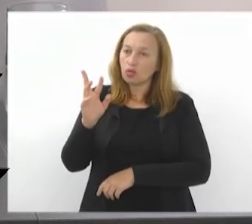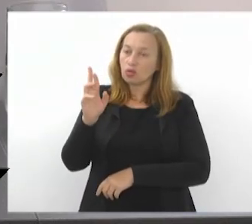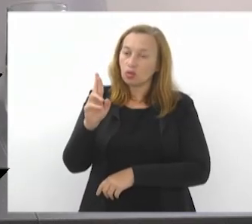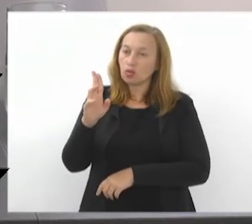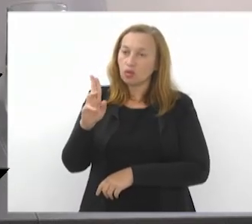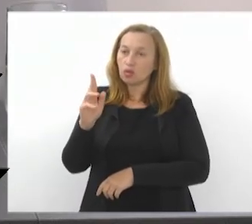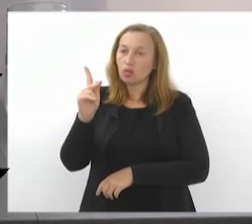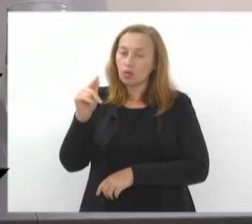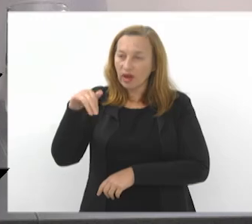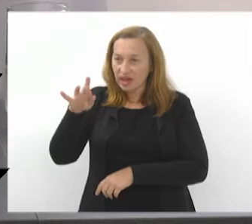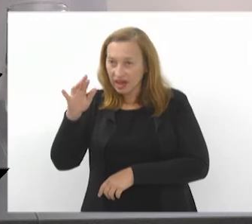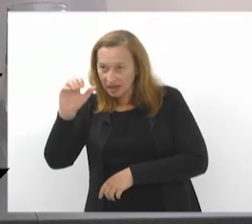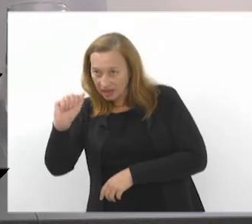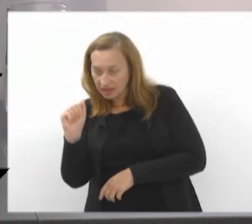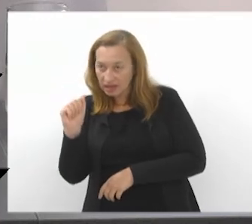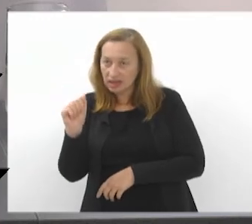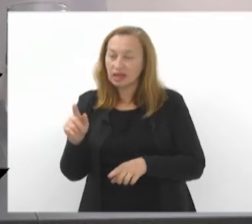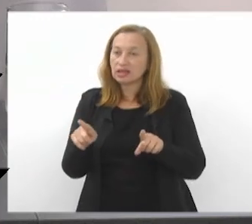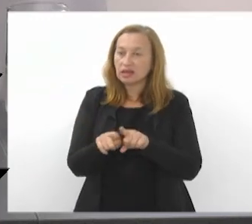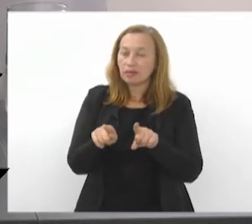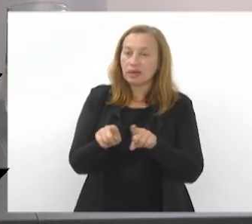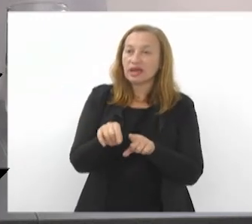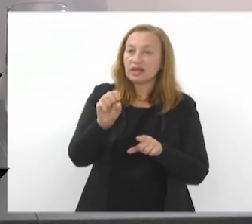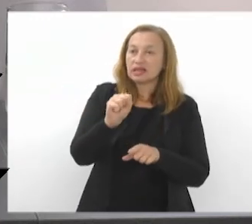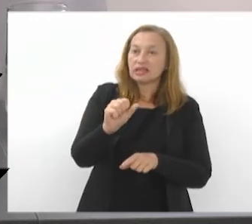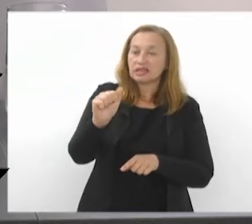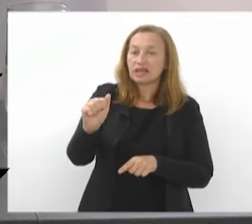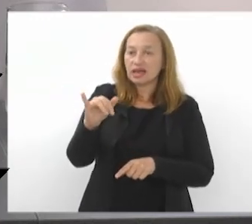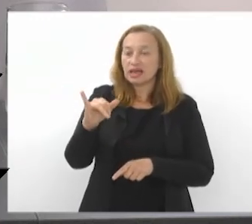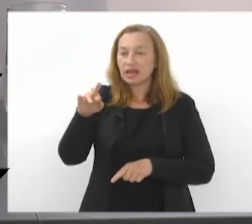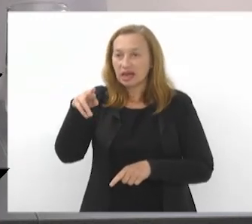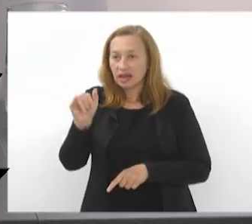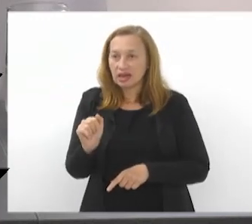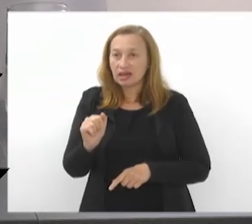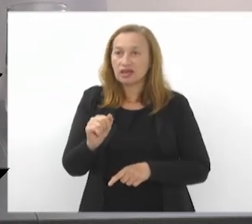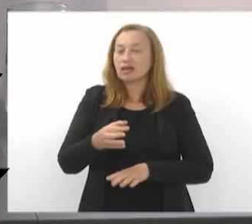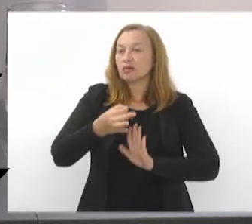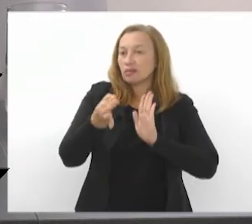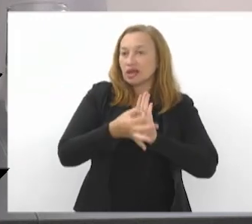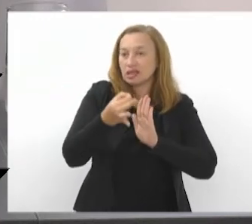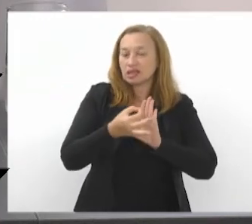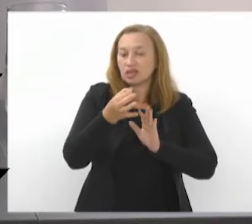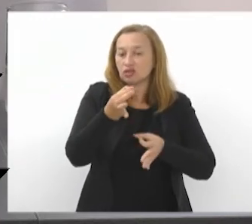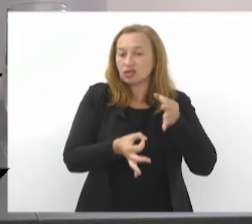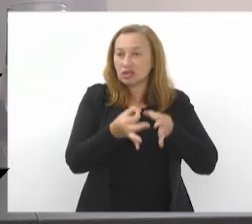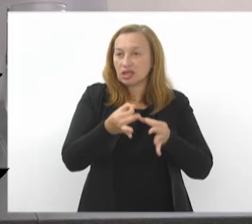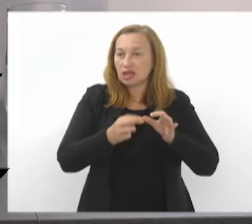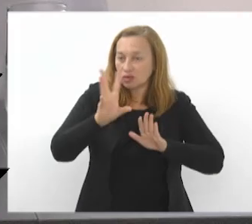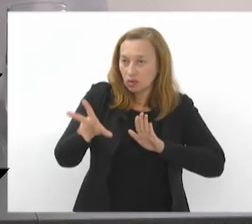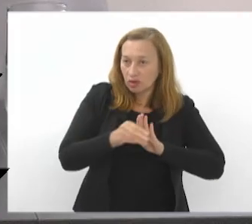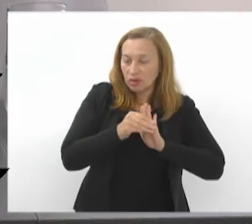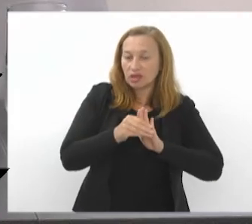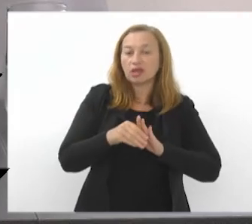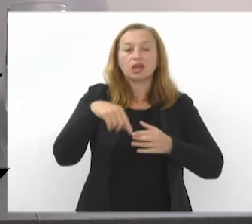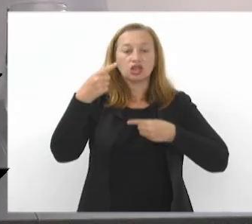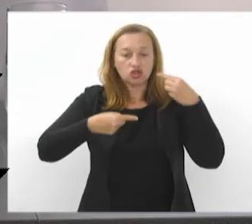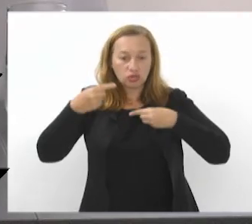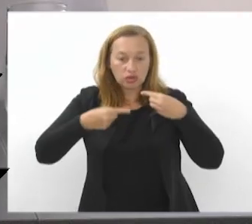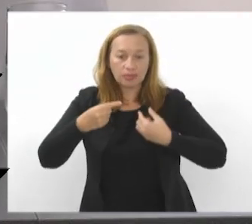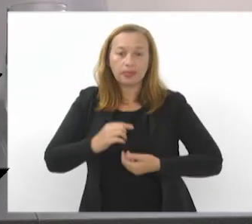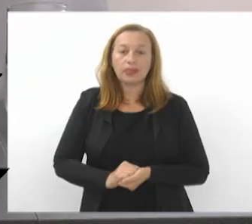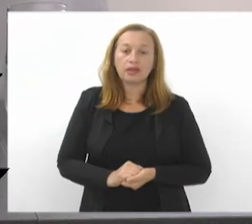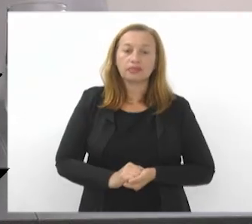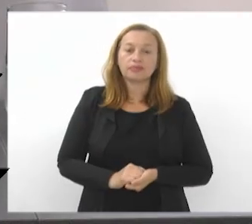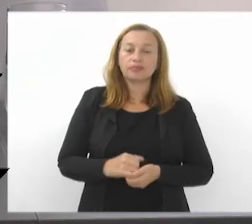Janeiro. O parecer é pela juridicidade com emendas. Em discussão.